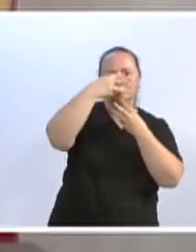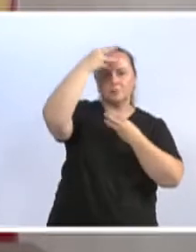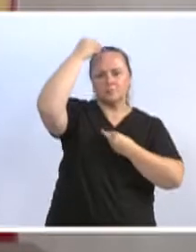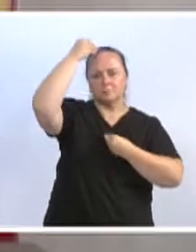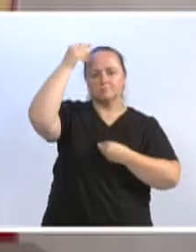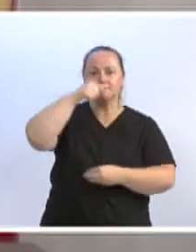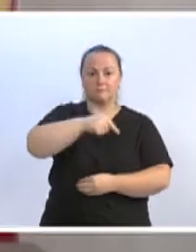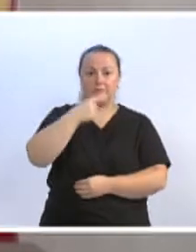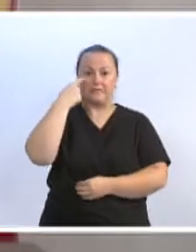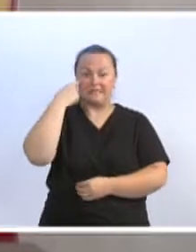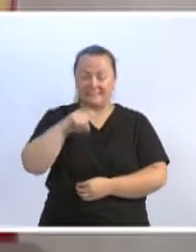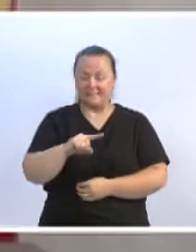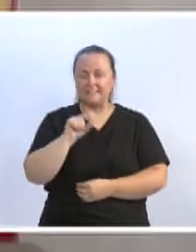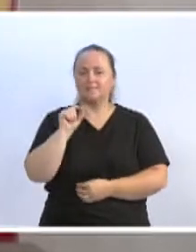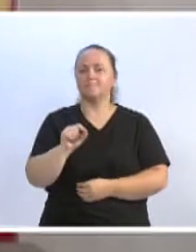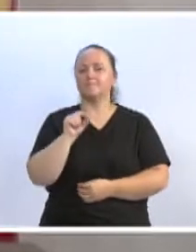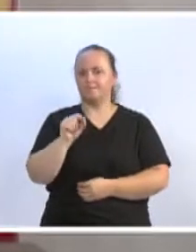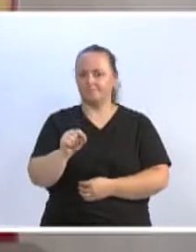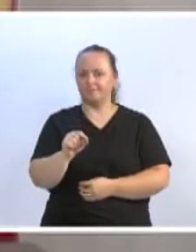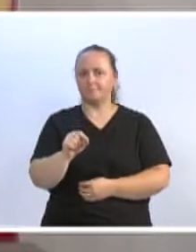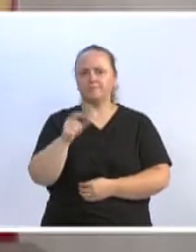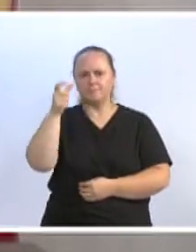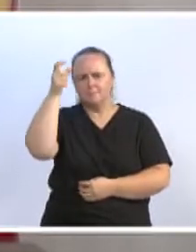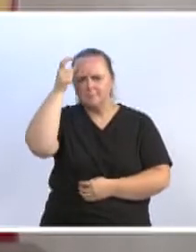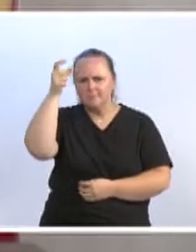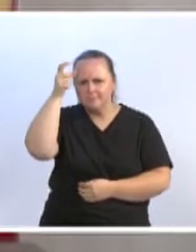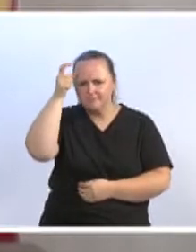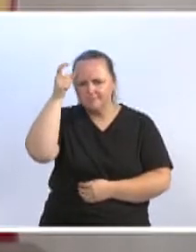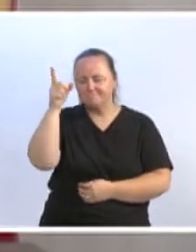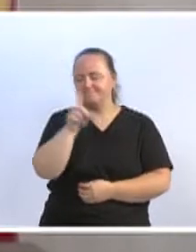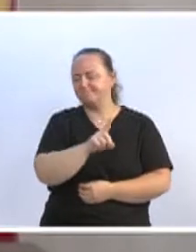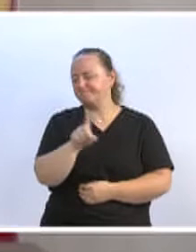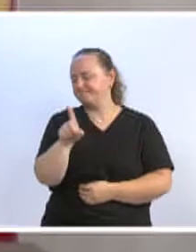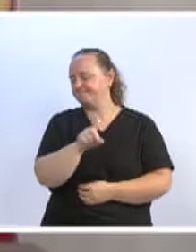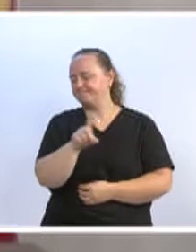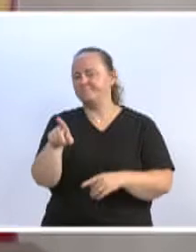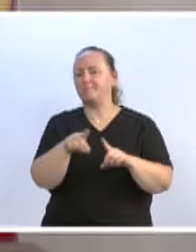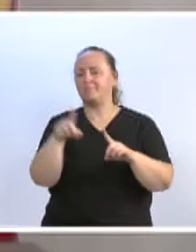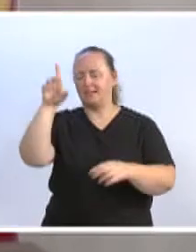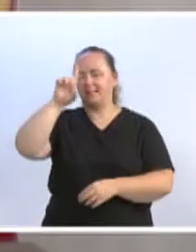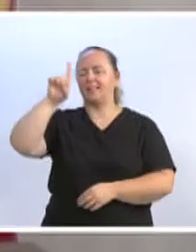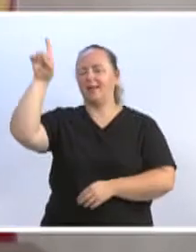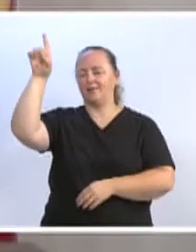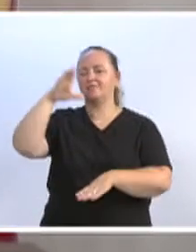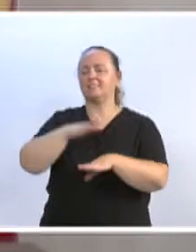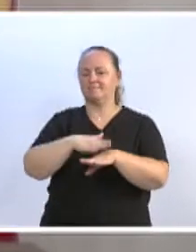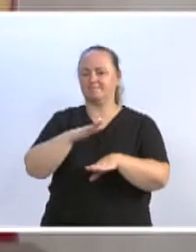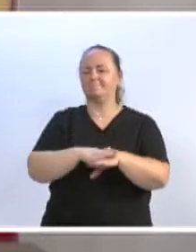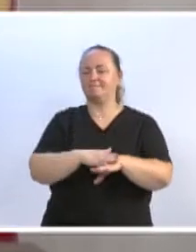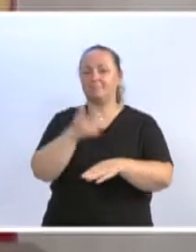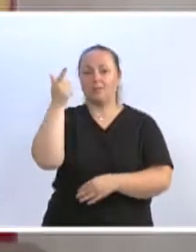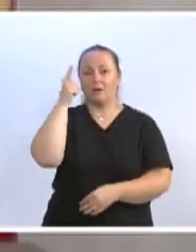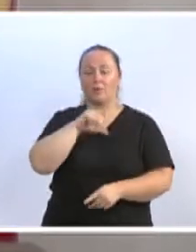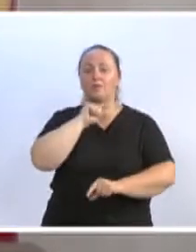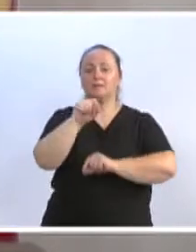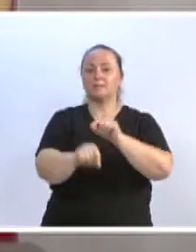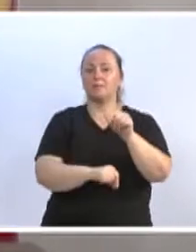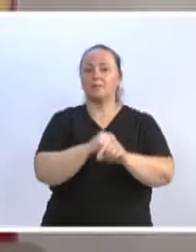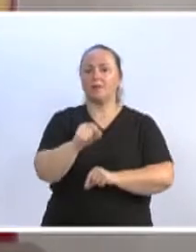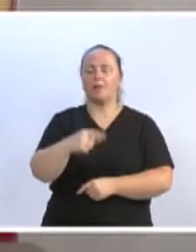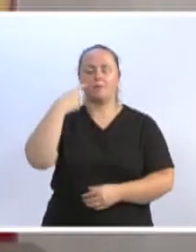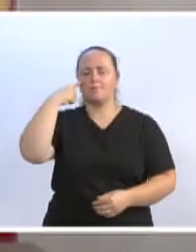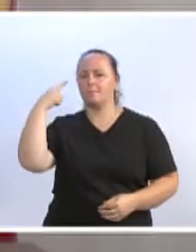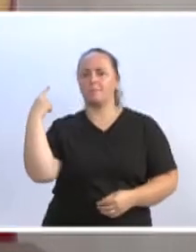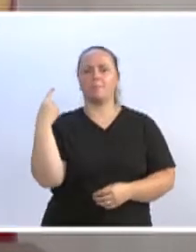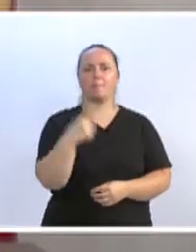sombra de dúvidas, não por coincidência, mas por providência, ele havia alcançado a maior